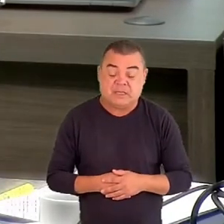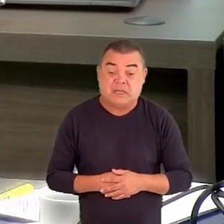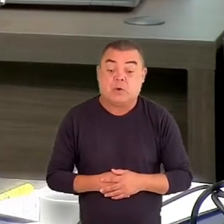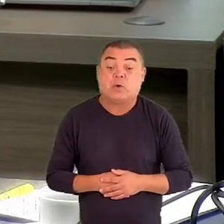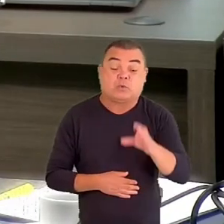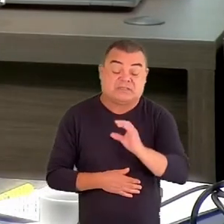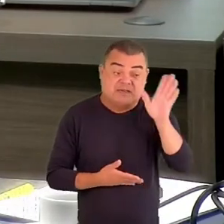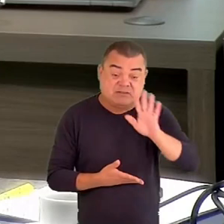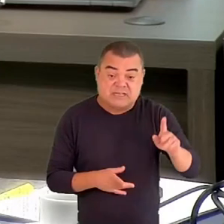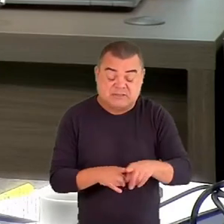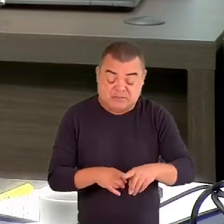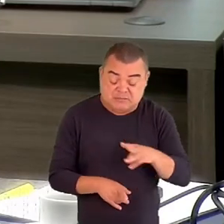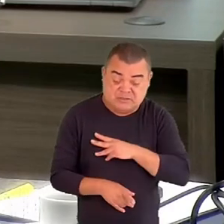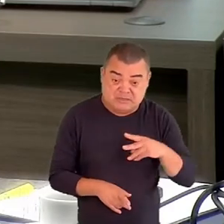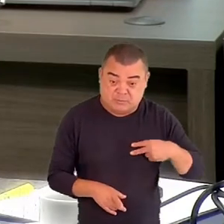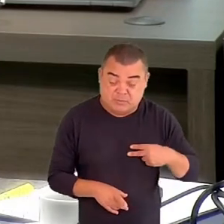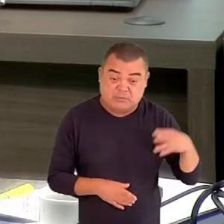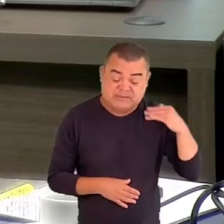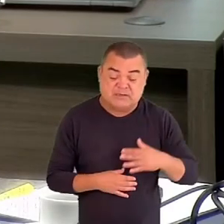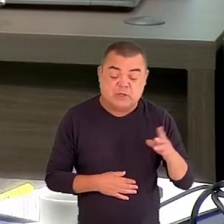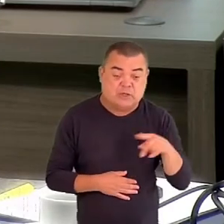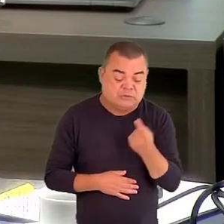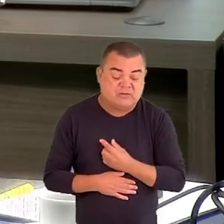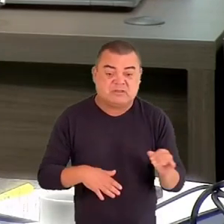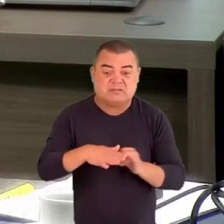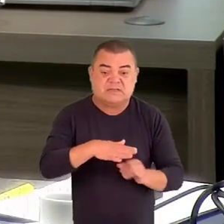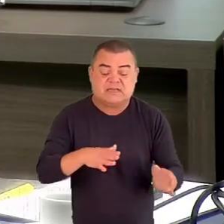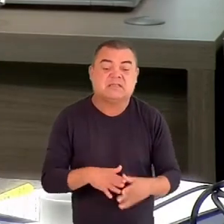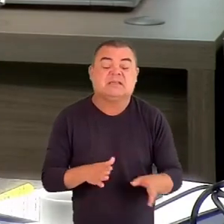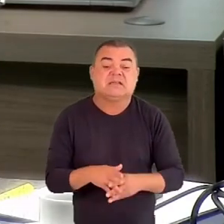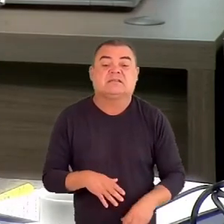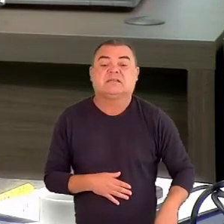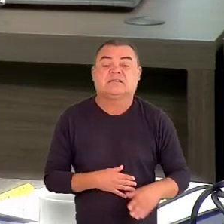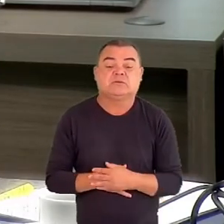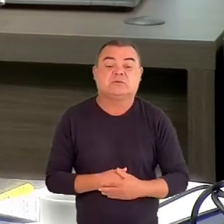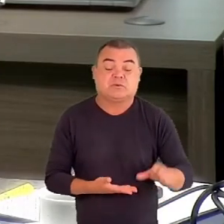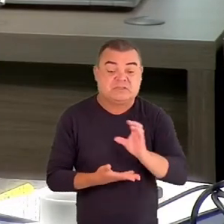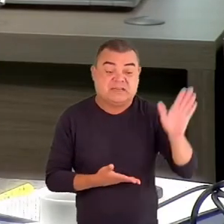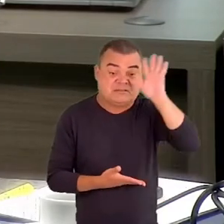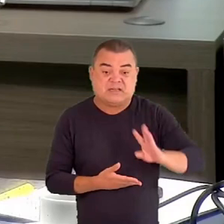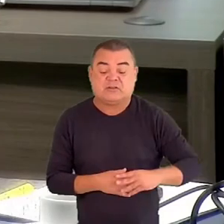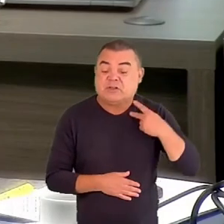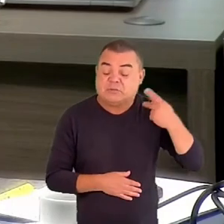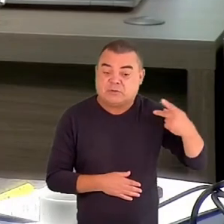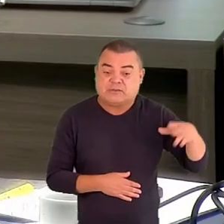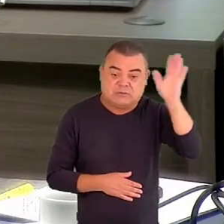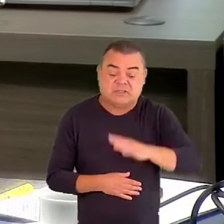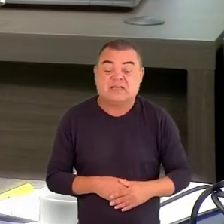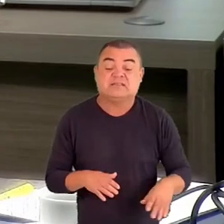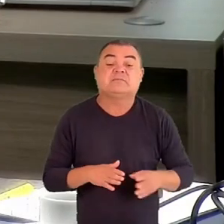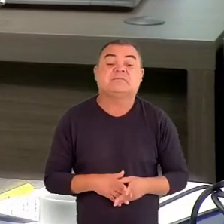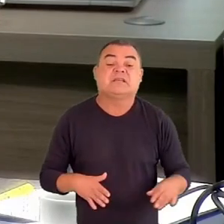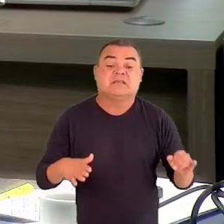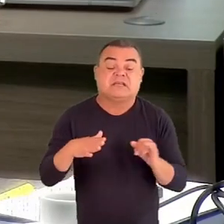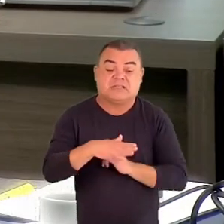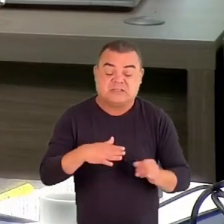Público Brasileiro, porque nossas entidades, tanto o Conselho Nacional de Procuradores Gerais, como as nossas entidades de classe, que aqui